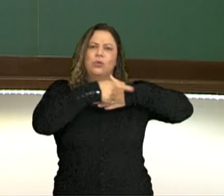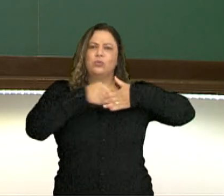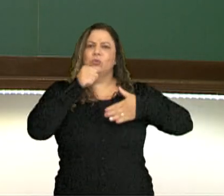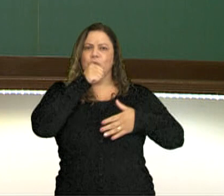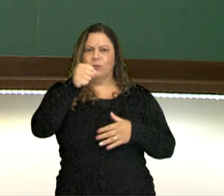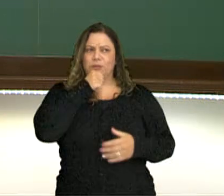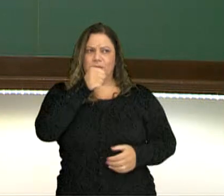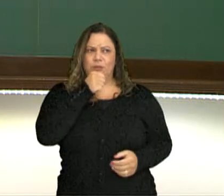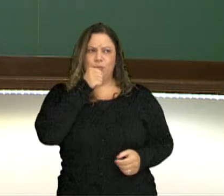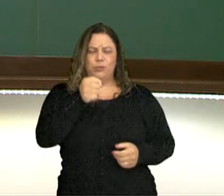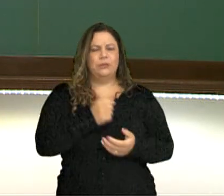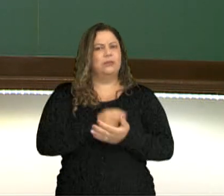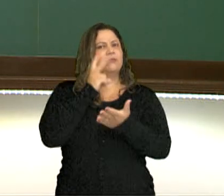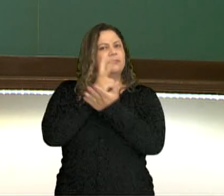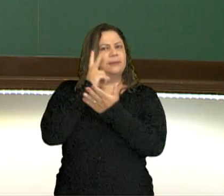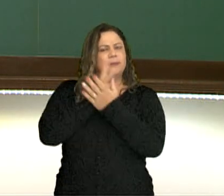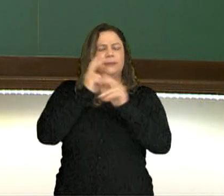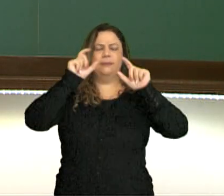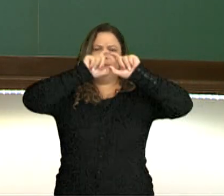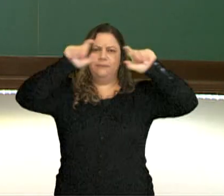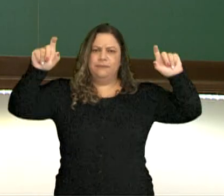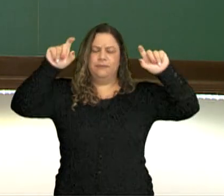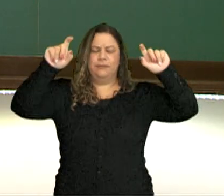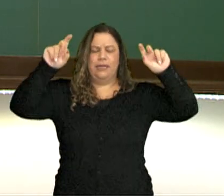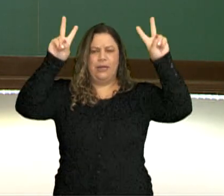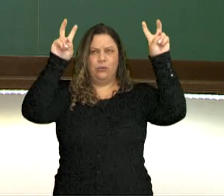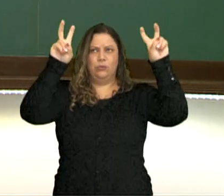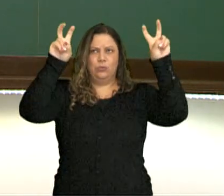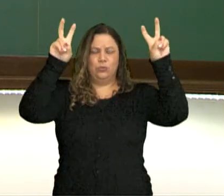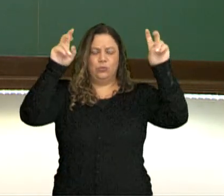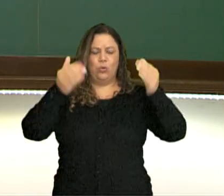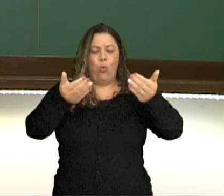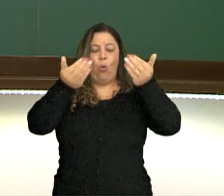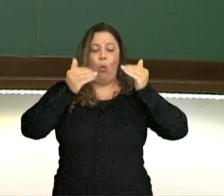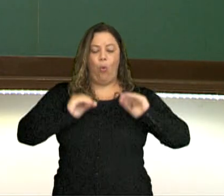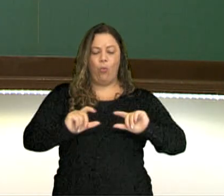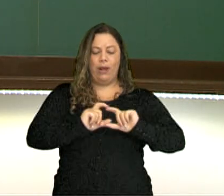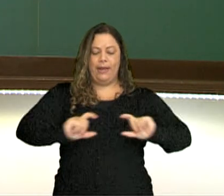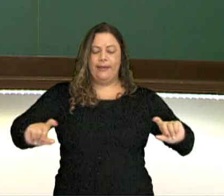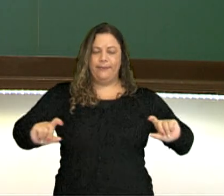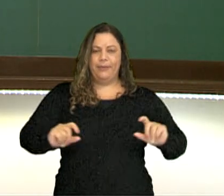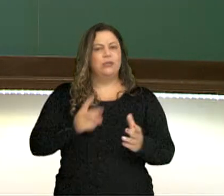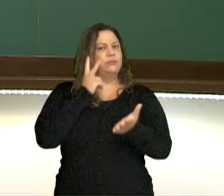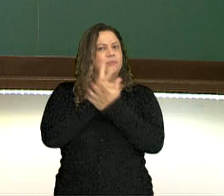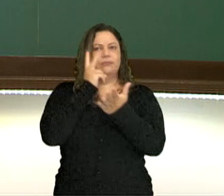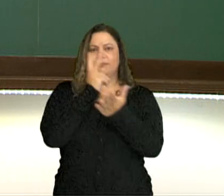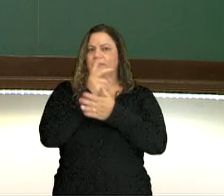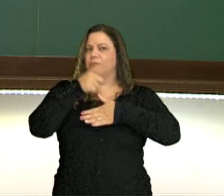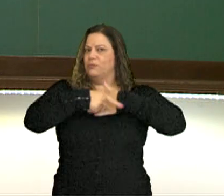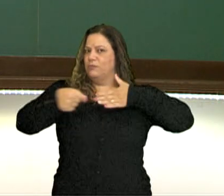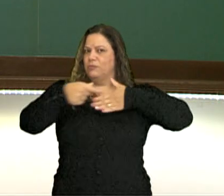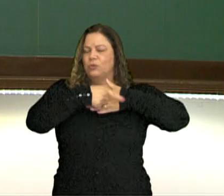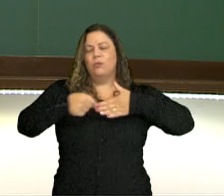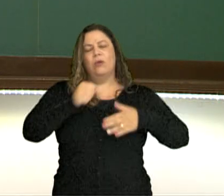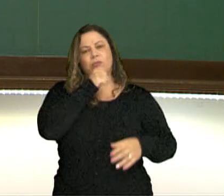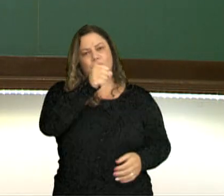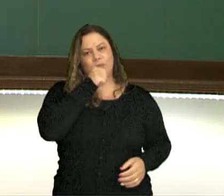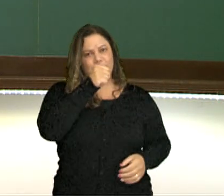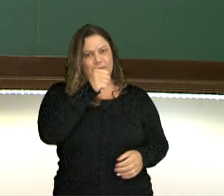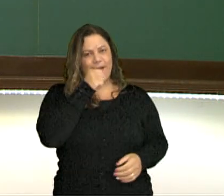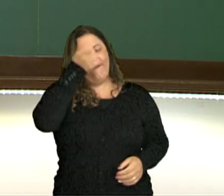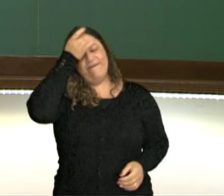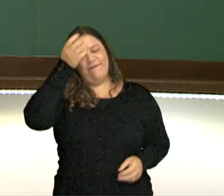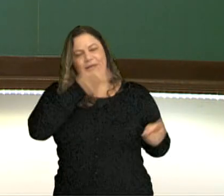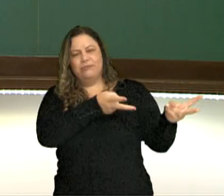próxima ao título, por vezes aparece embaixo no rodapé, mas sempre tem o autor, é fácil